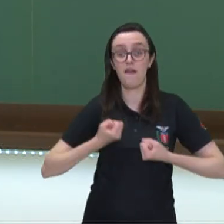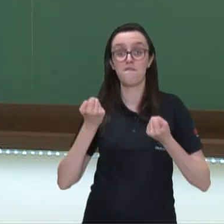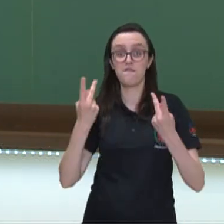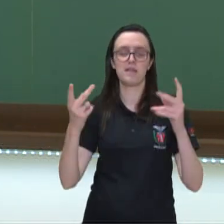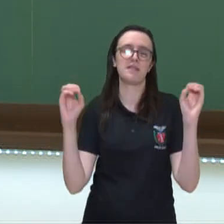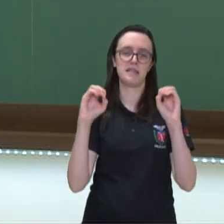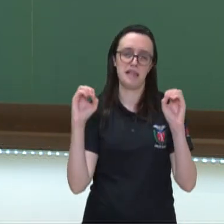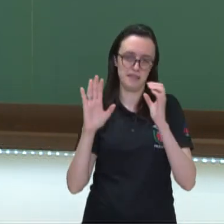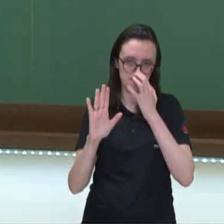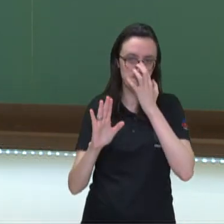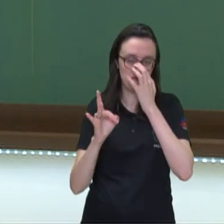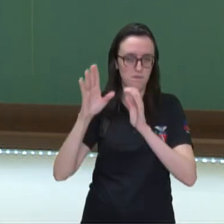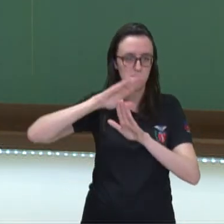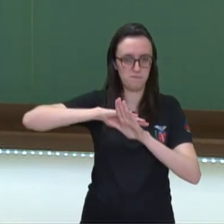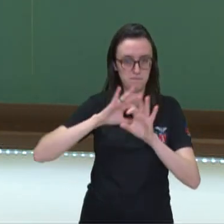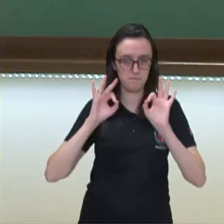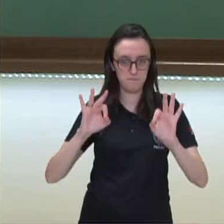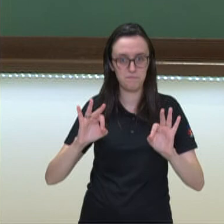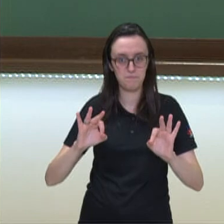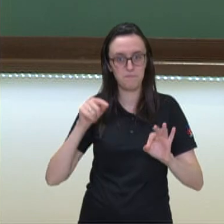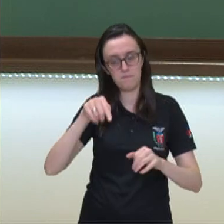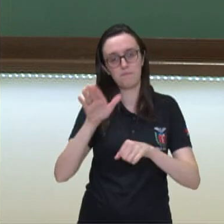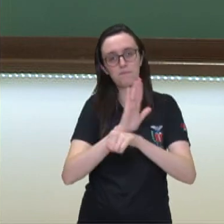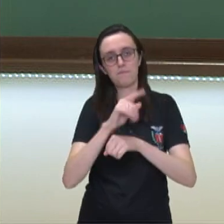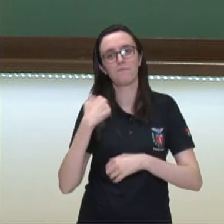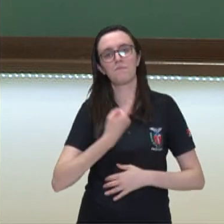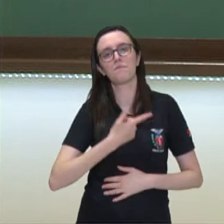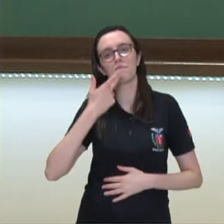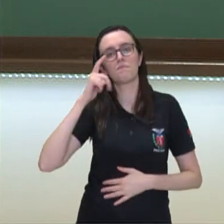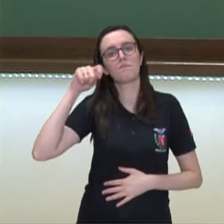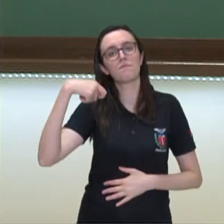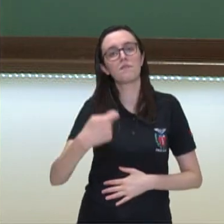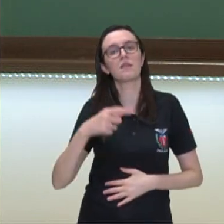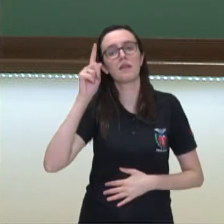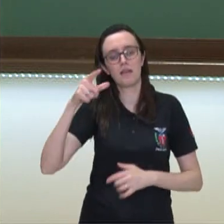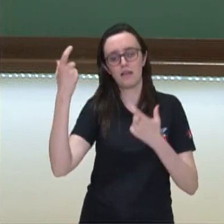nada, certo? Então, neste vídeo nós falamos então